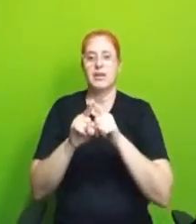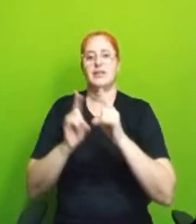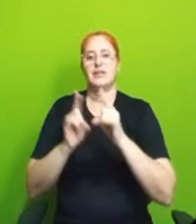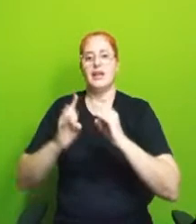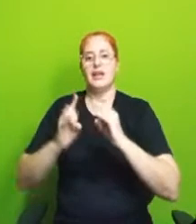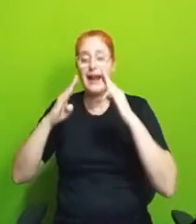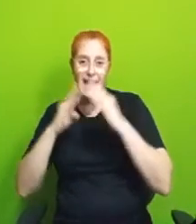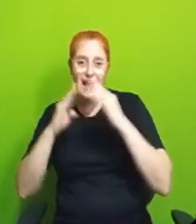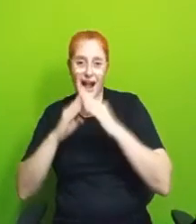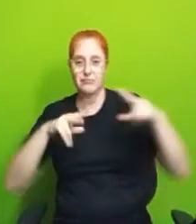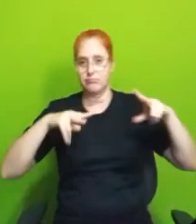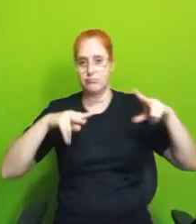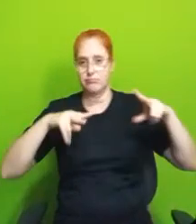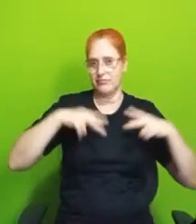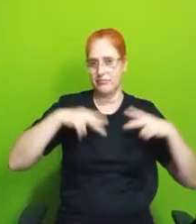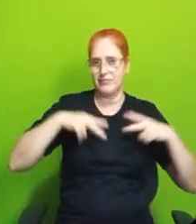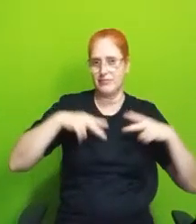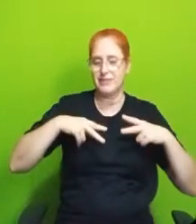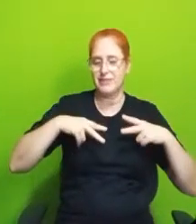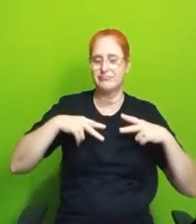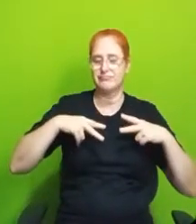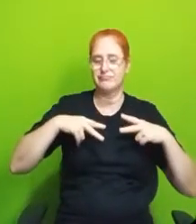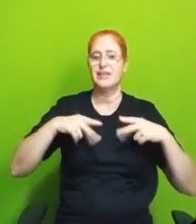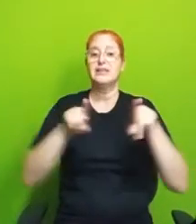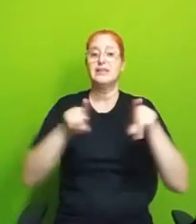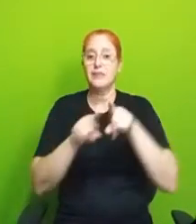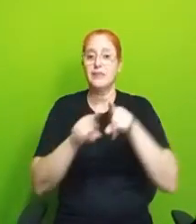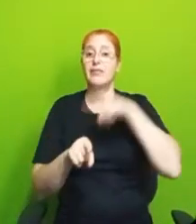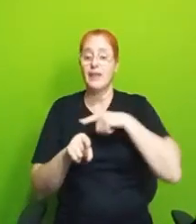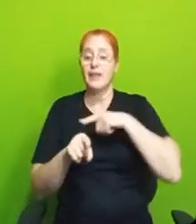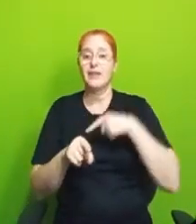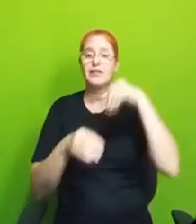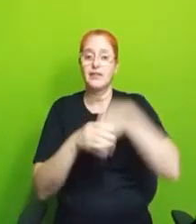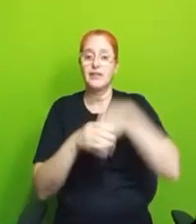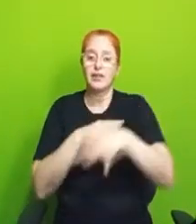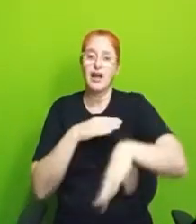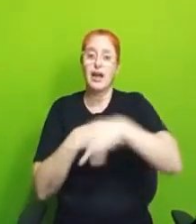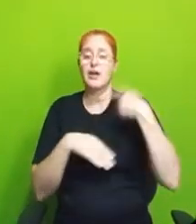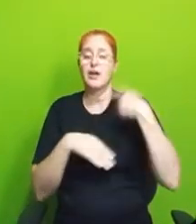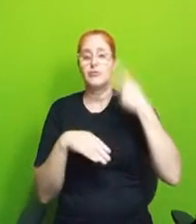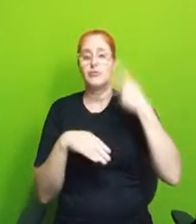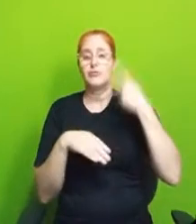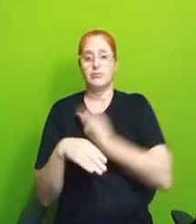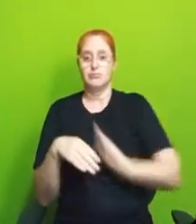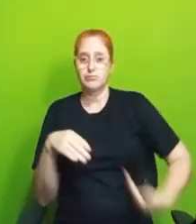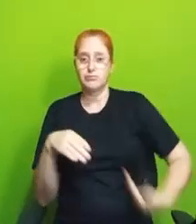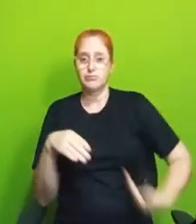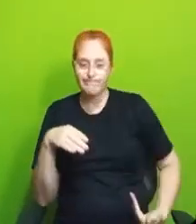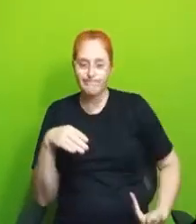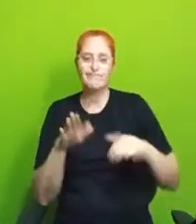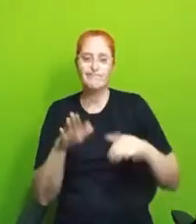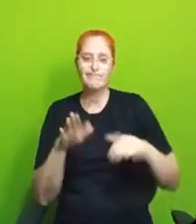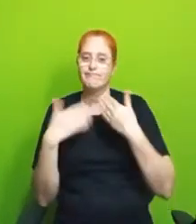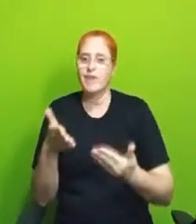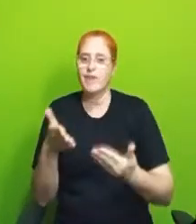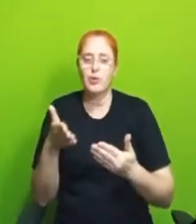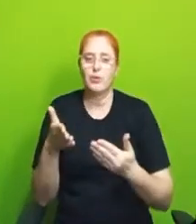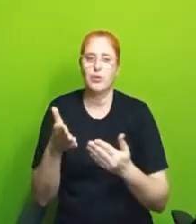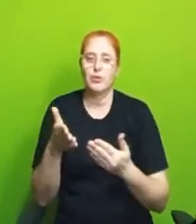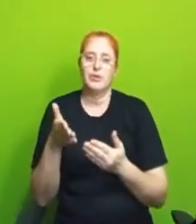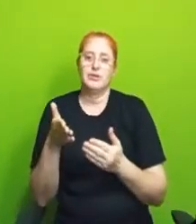se reproduz também no campo da política pública. E isso não se faz como um epifenômeno, quer dizer, como algo que não é